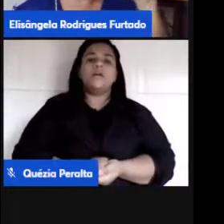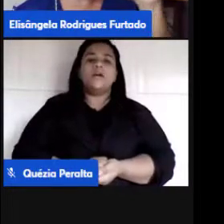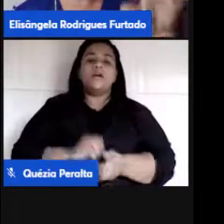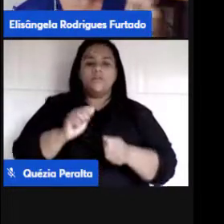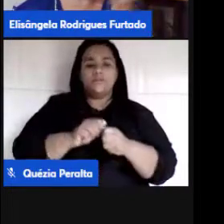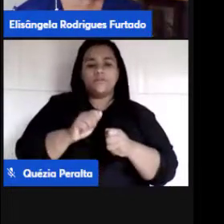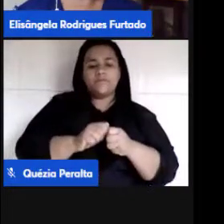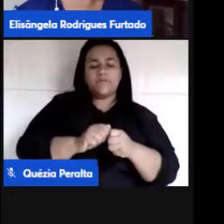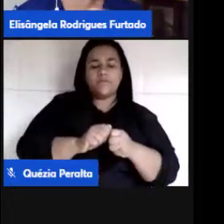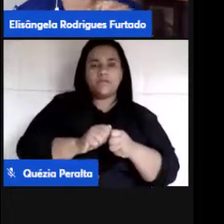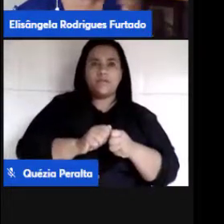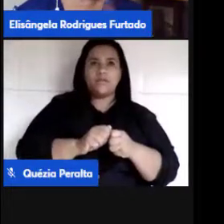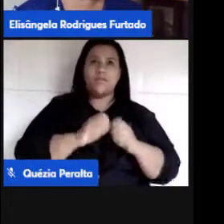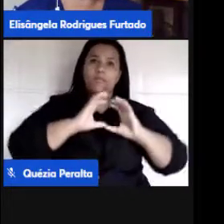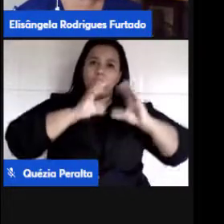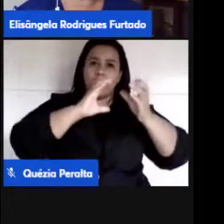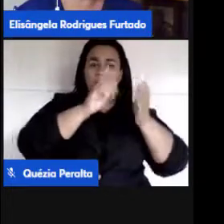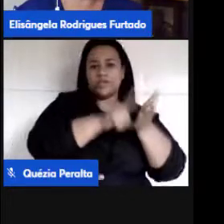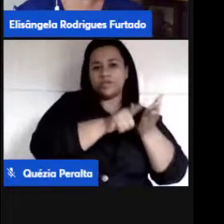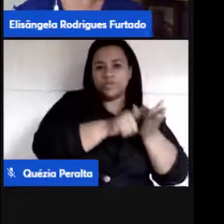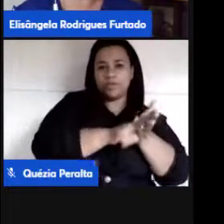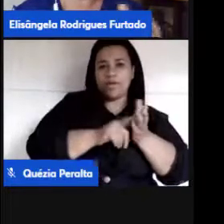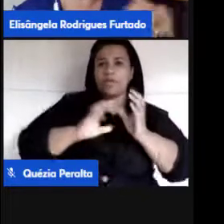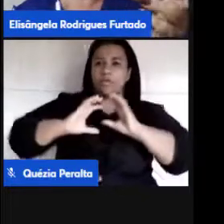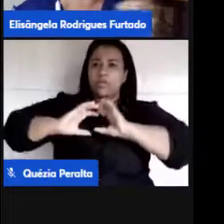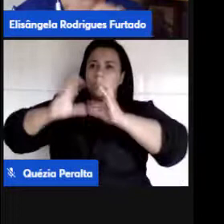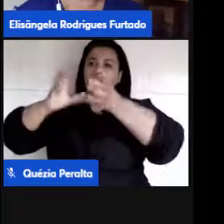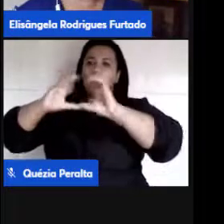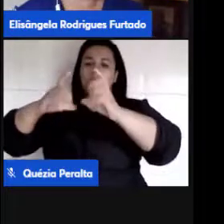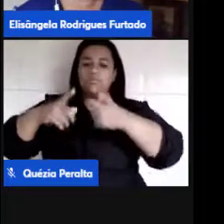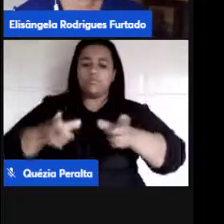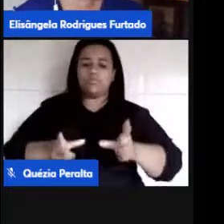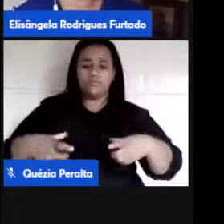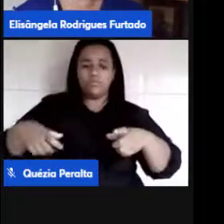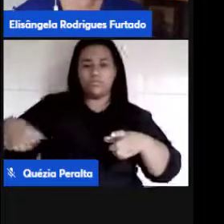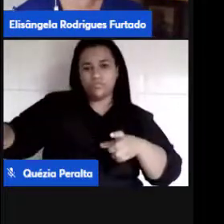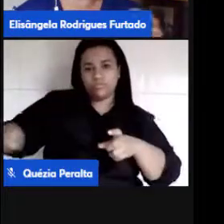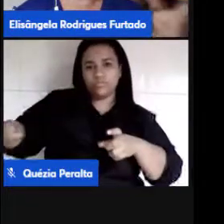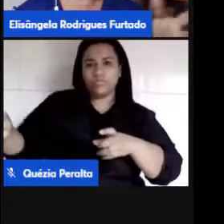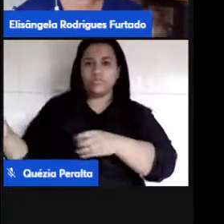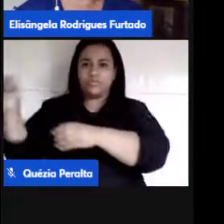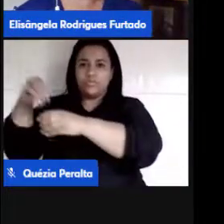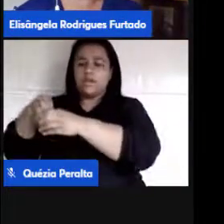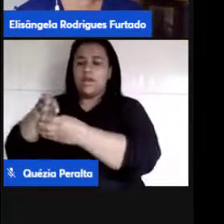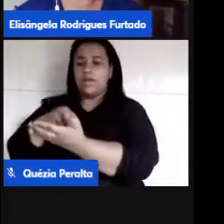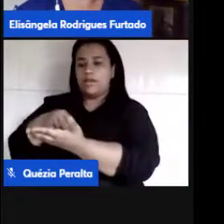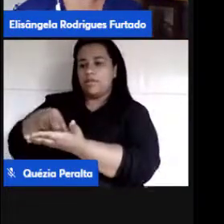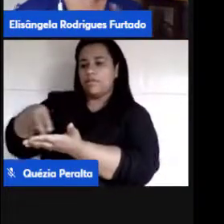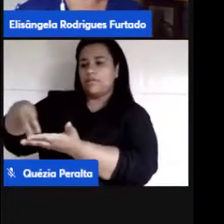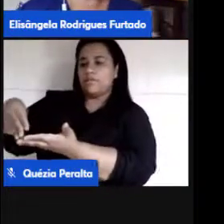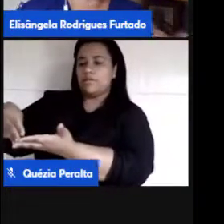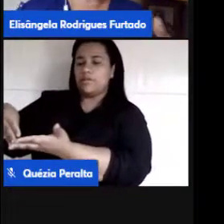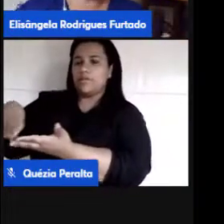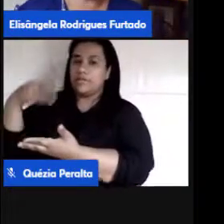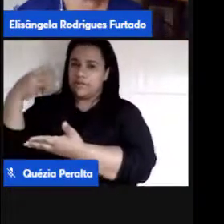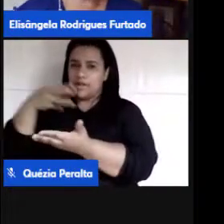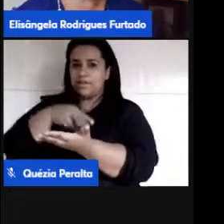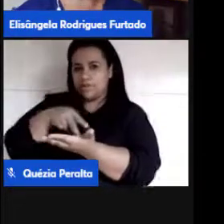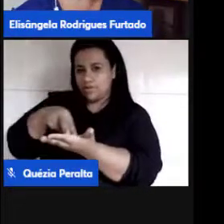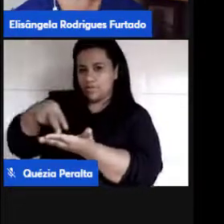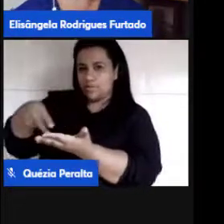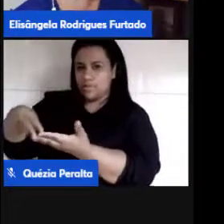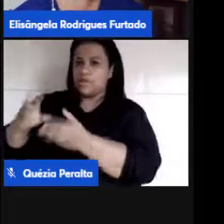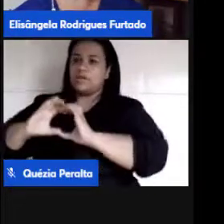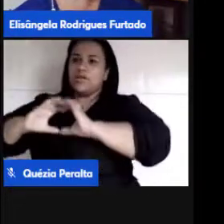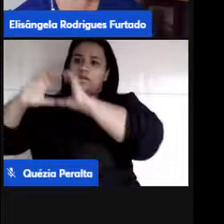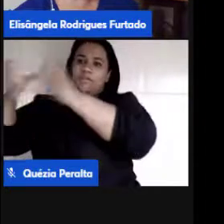peço para eles arremessar no balde. Dar 3 passos e arremessar, ou andar e arremessar. E depois eu